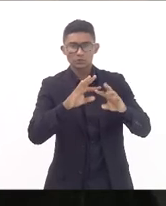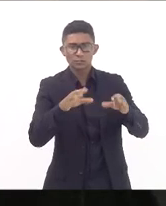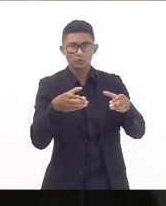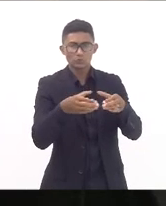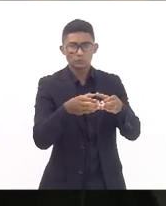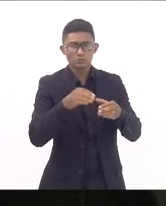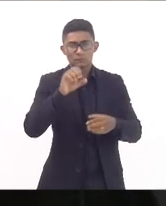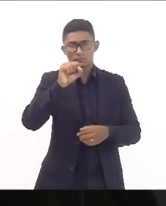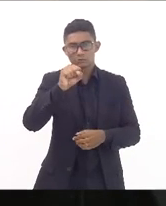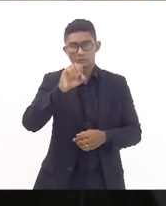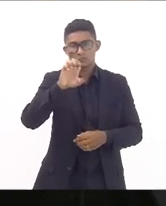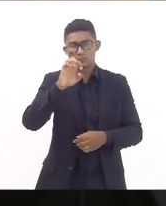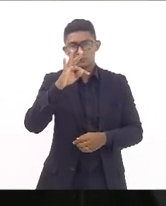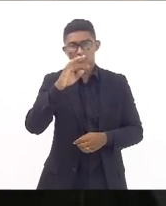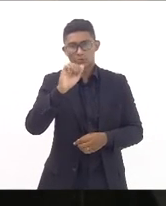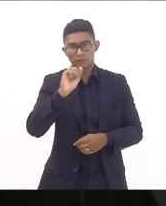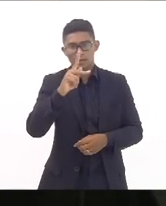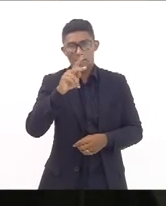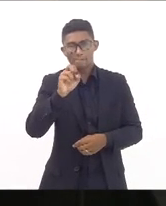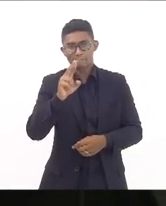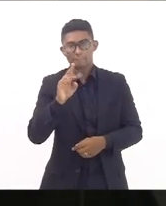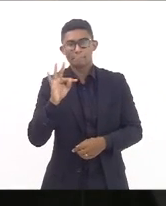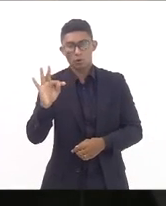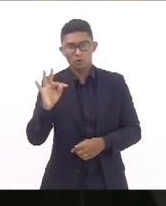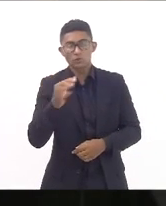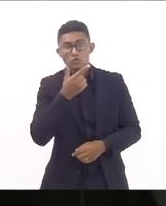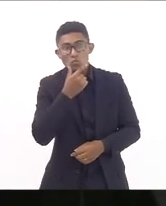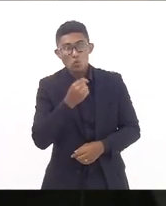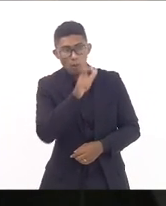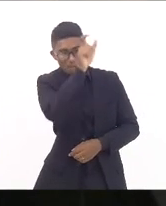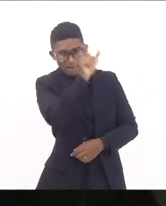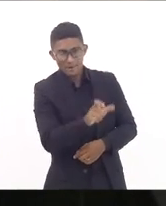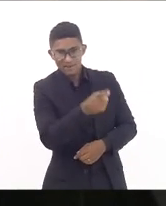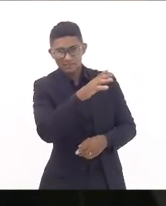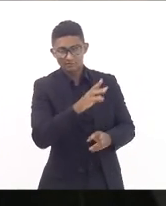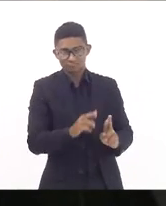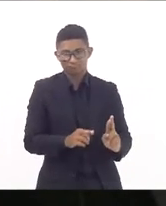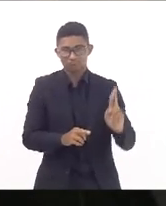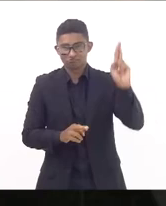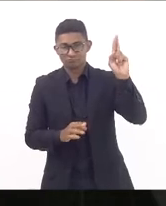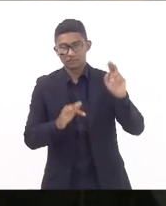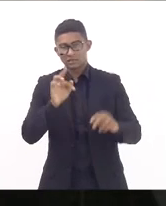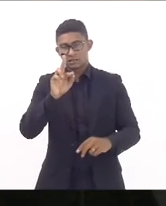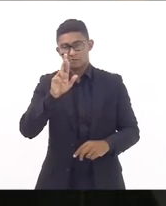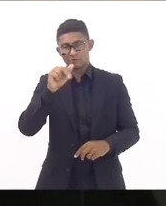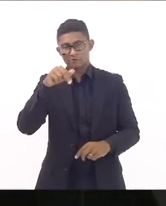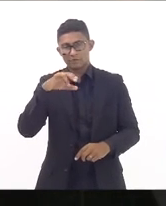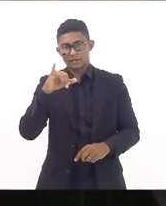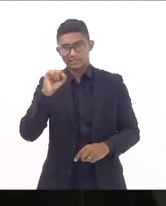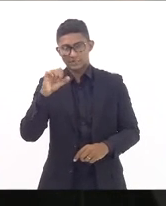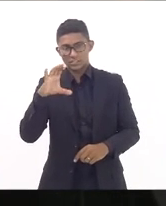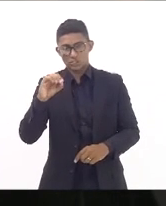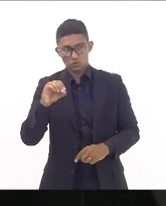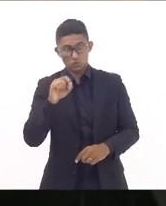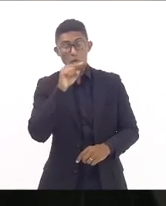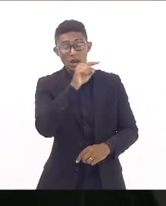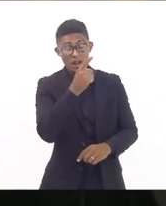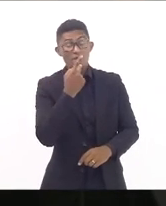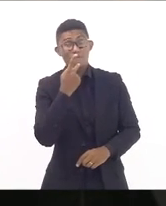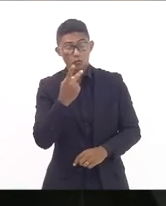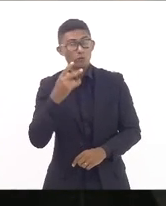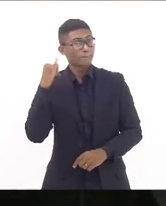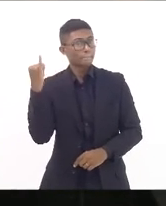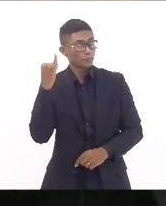Setaporte, e o supervisor operacional Francisco Antônio, ele fez uma observação muito importante, aonde que ele diz que chama atenção